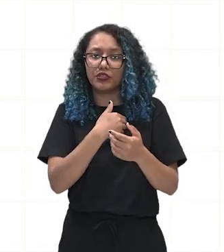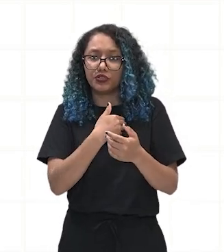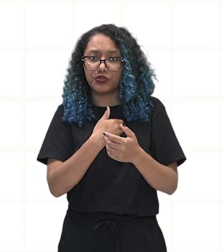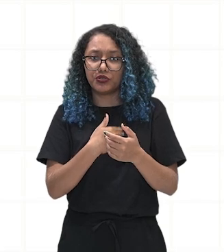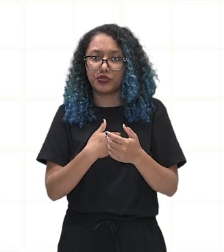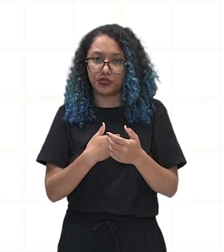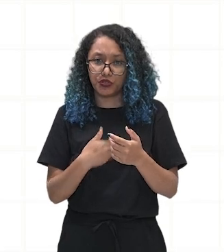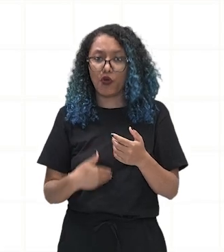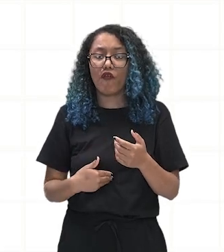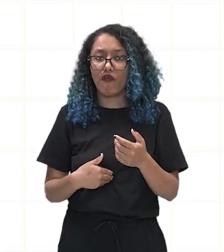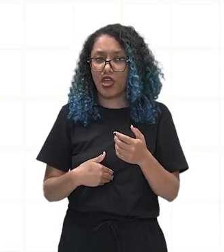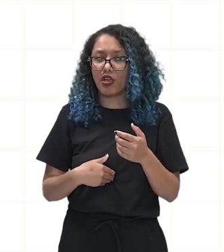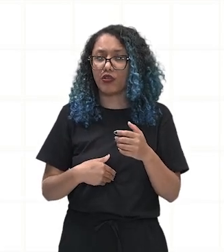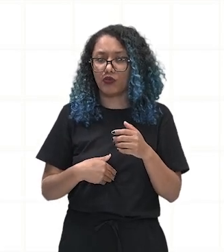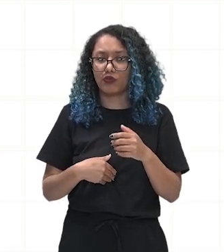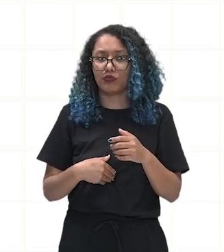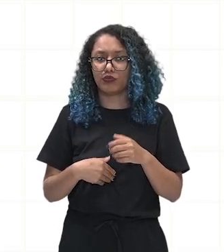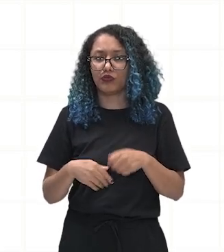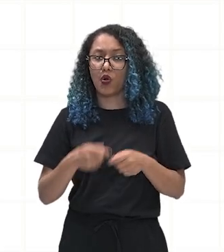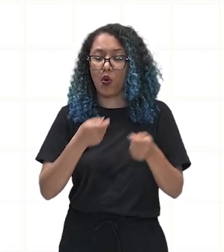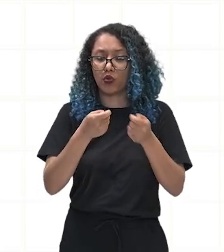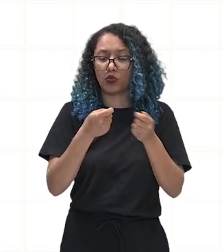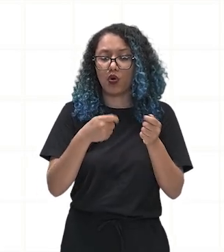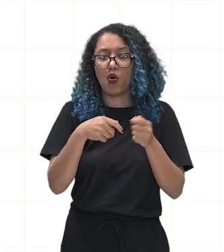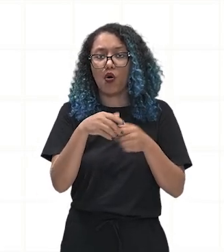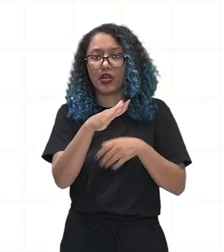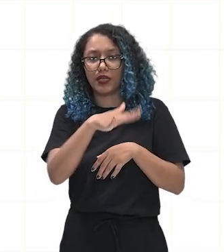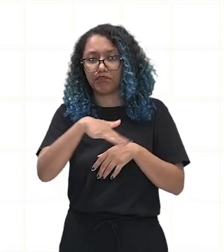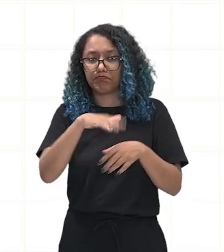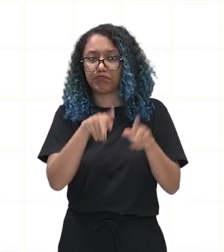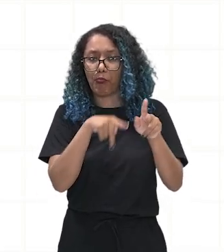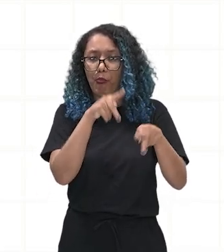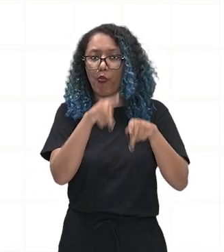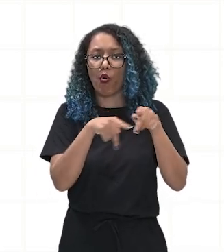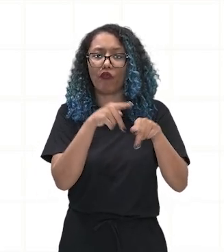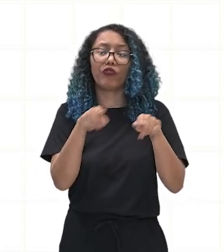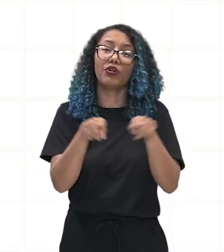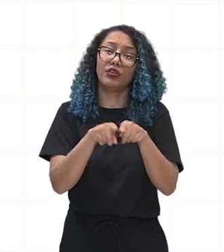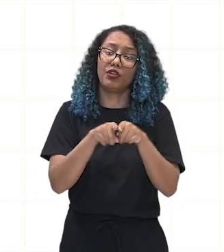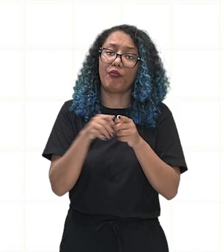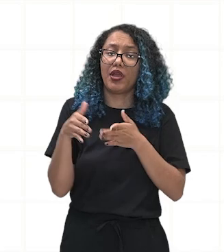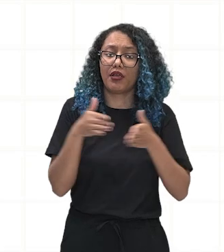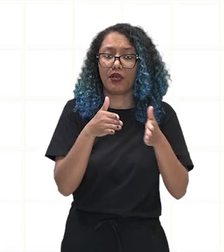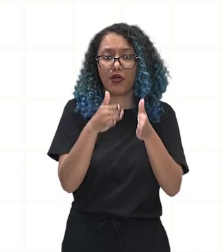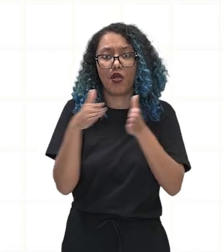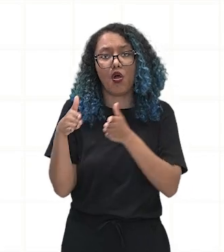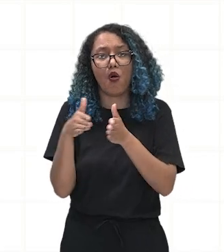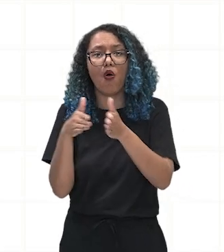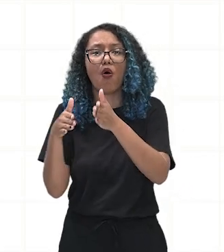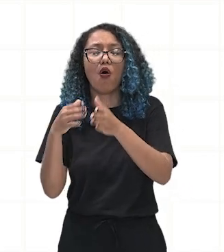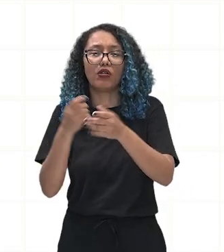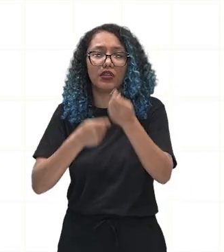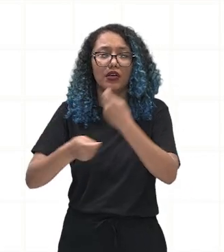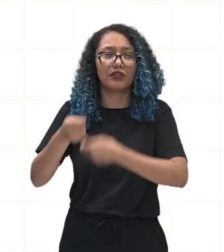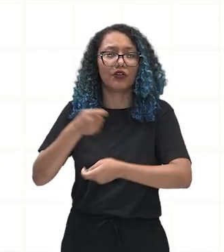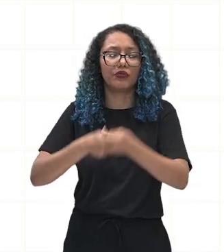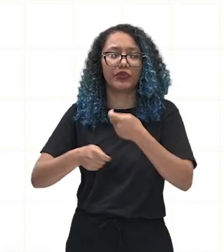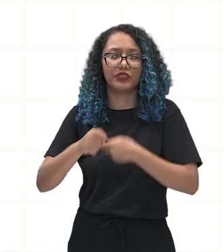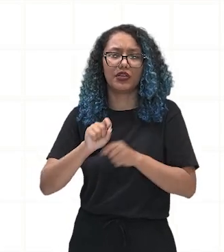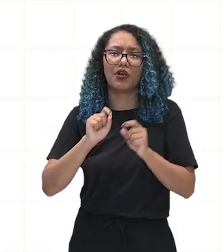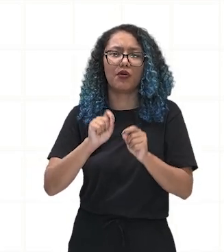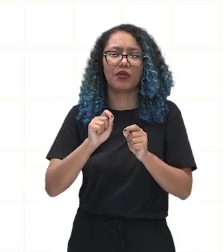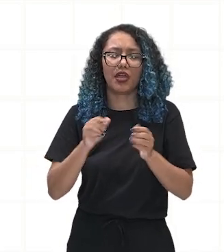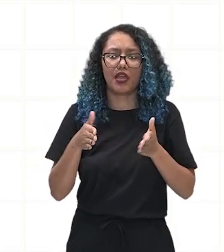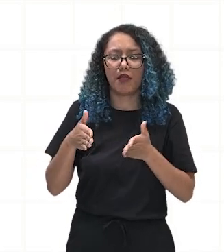governadas, certo? Como as pessoas eram governadas. E as rotas comerciais, que eram estes caminhos